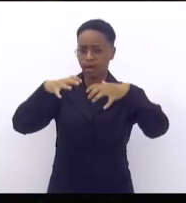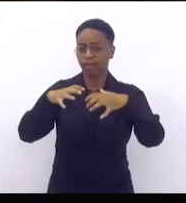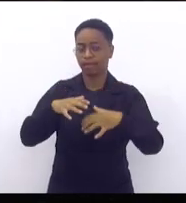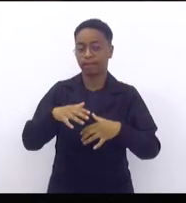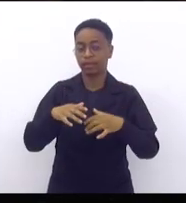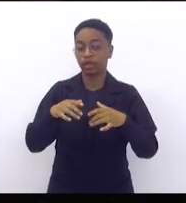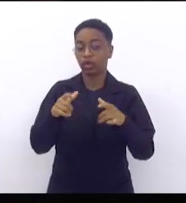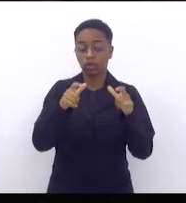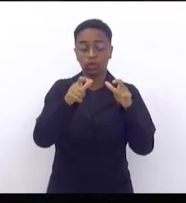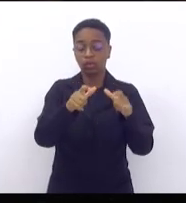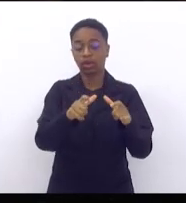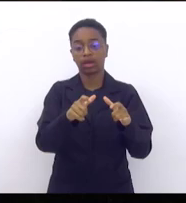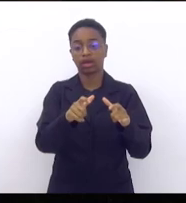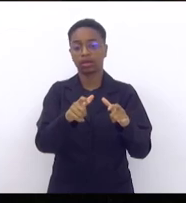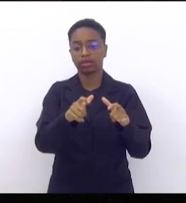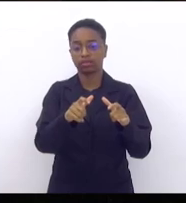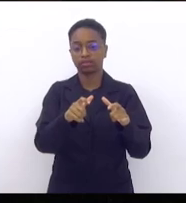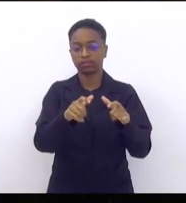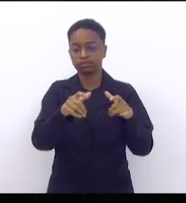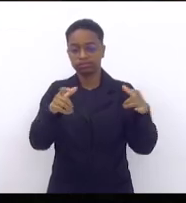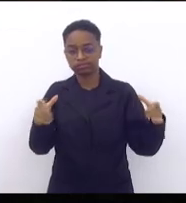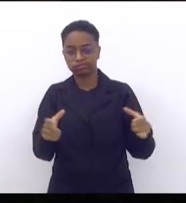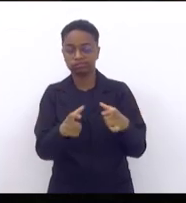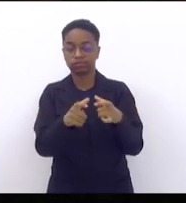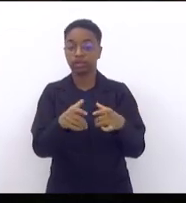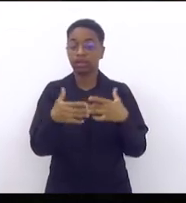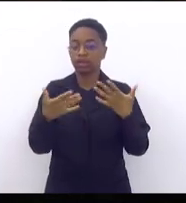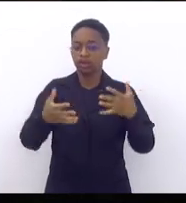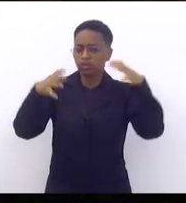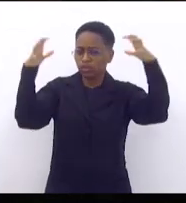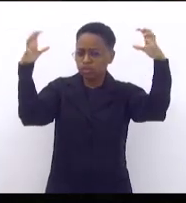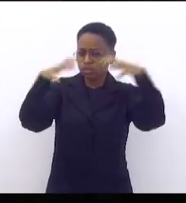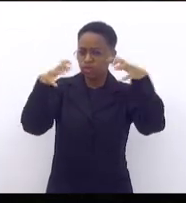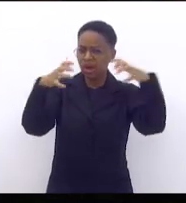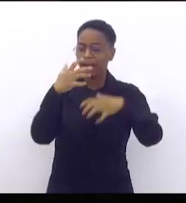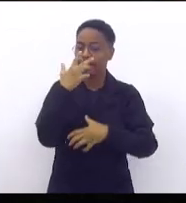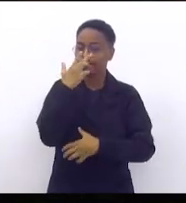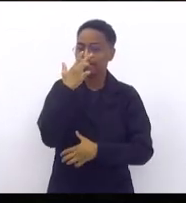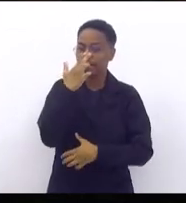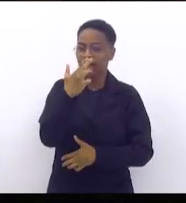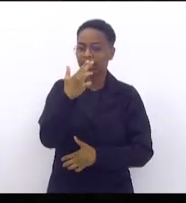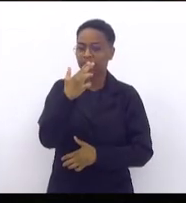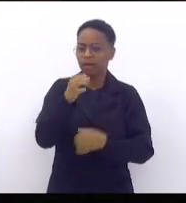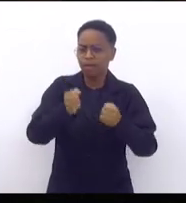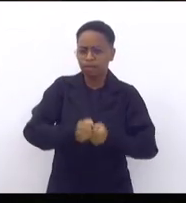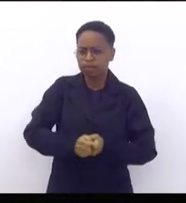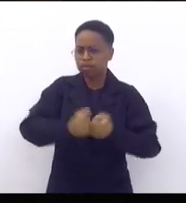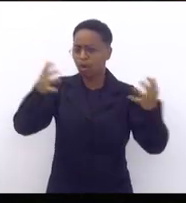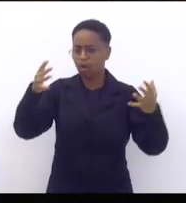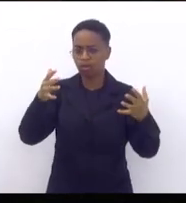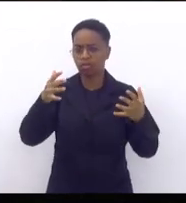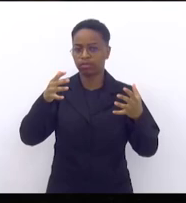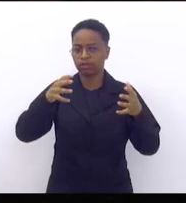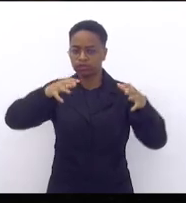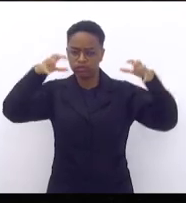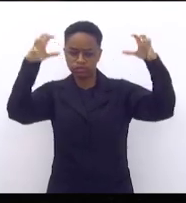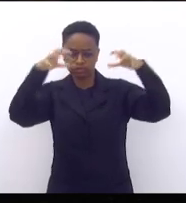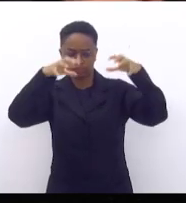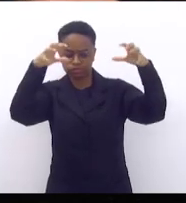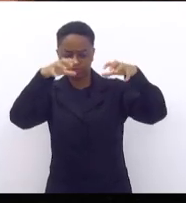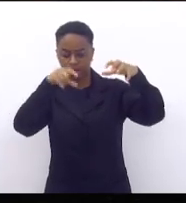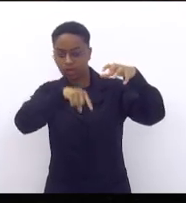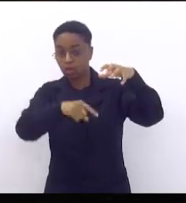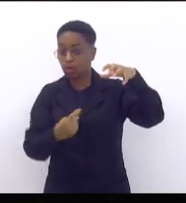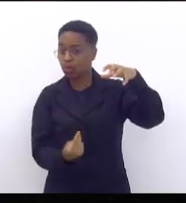vez menores. Então, aquela chuva parece quase que cai como fosse uma bomba em cima de